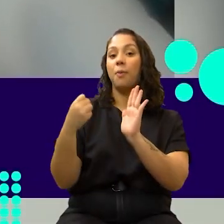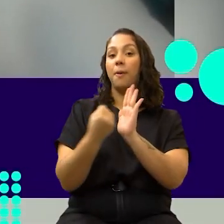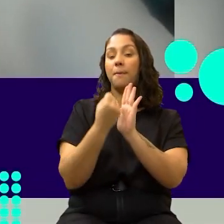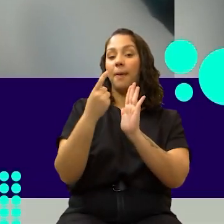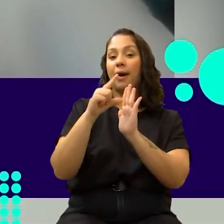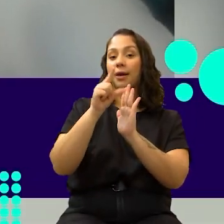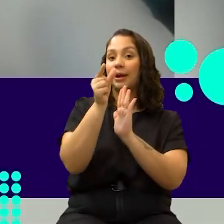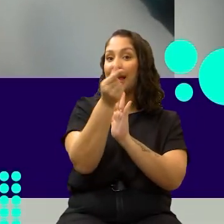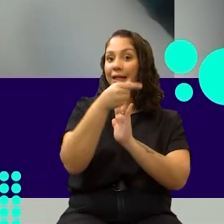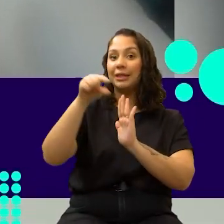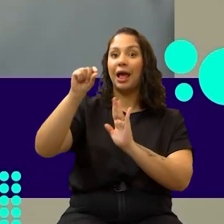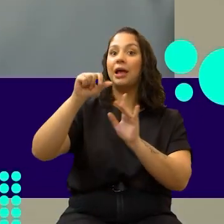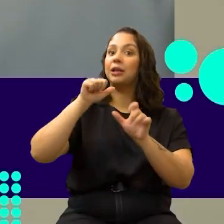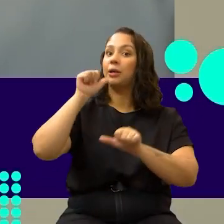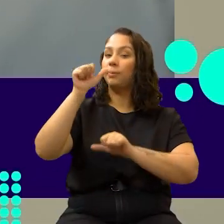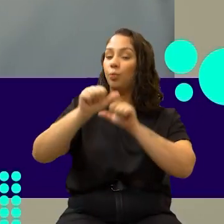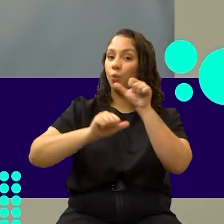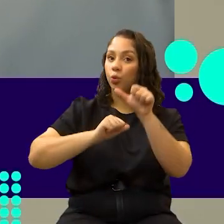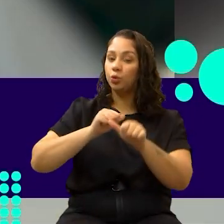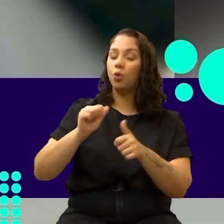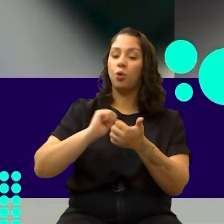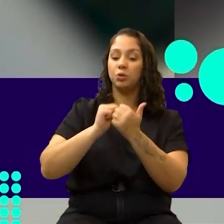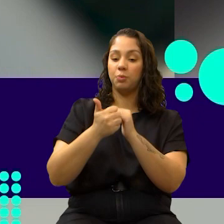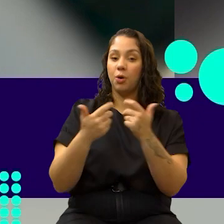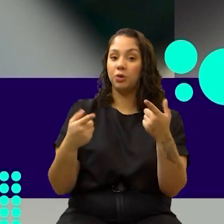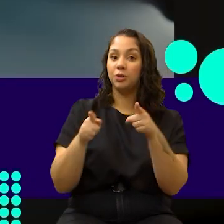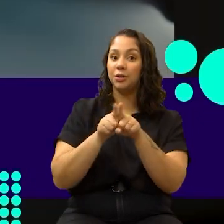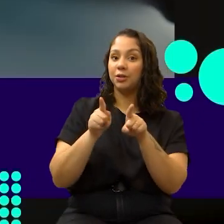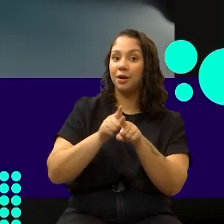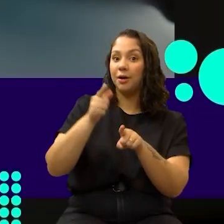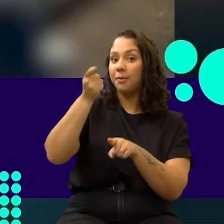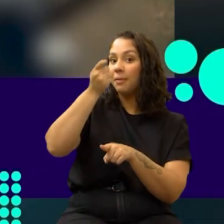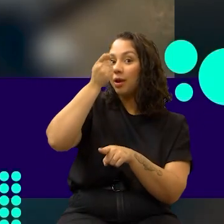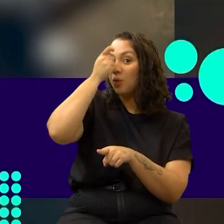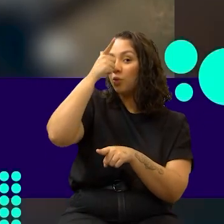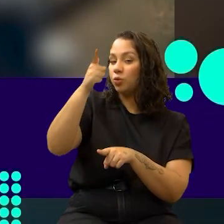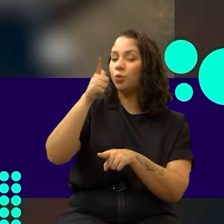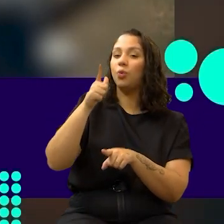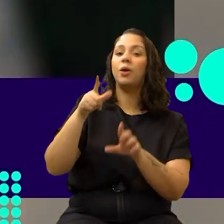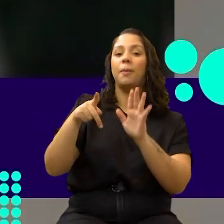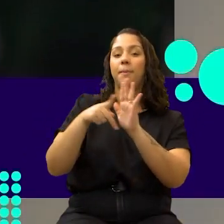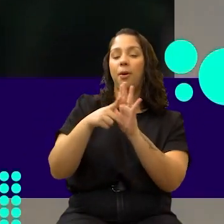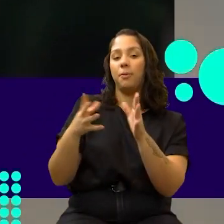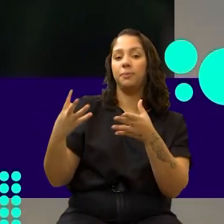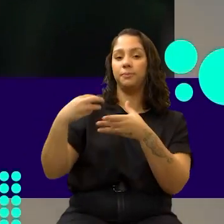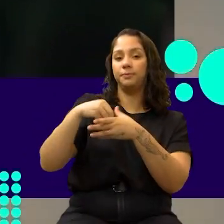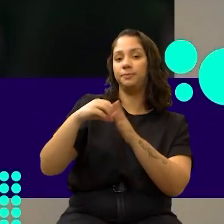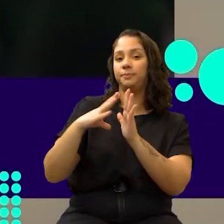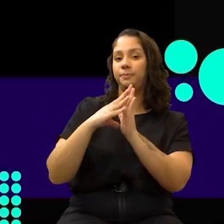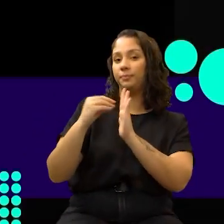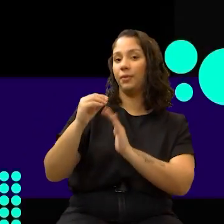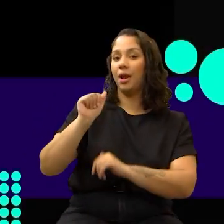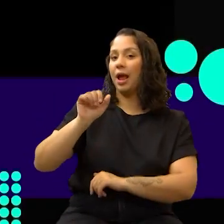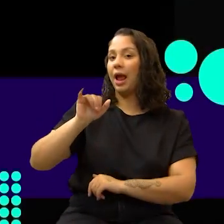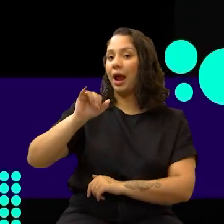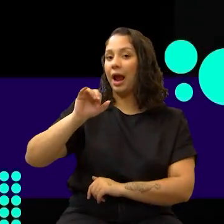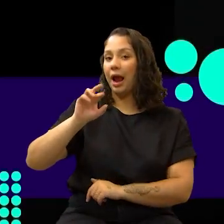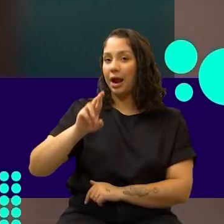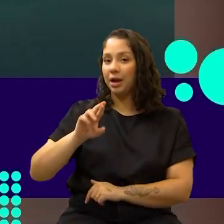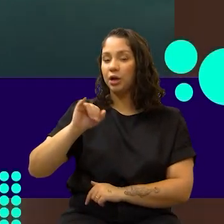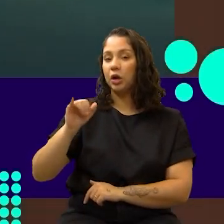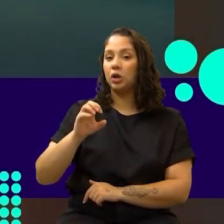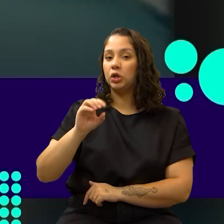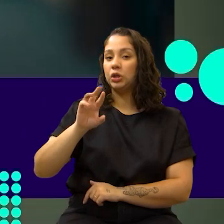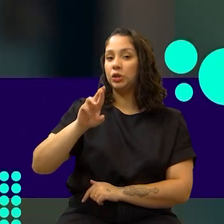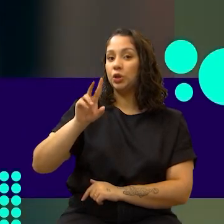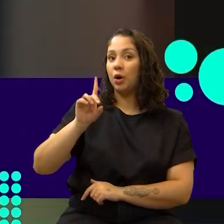Nike, que revolucionou o mundo dos esportes e da cultura contemporânea com a marca Air Jordan. Essa história